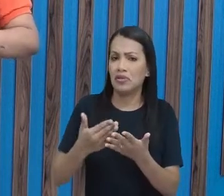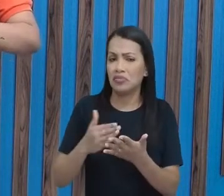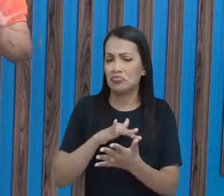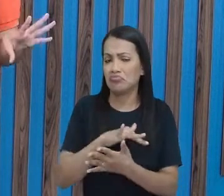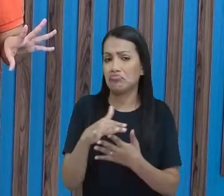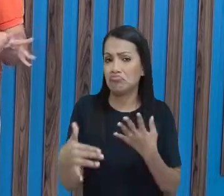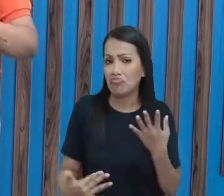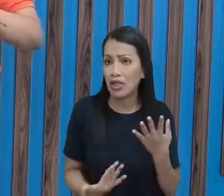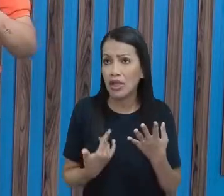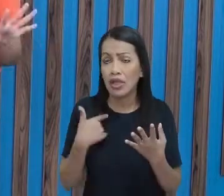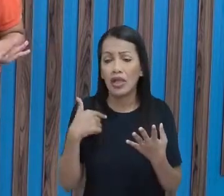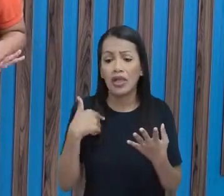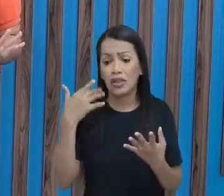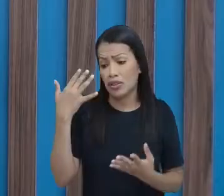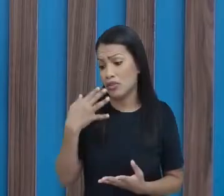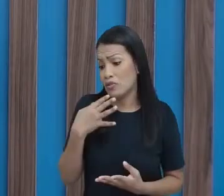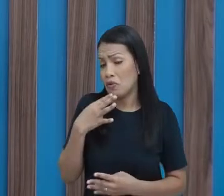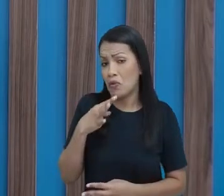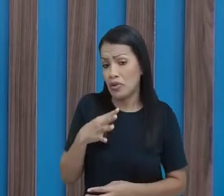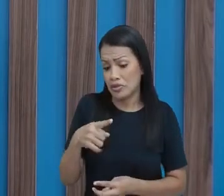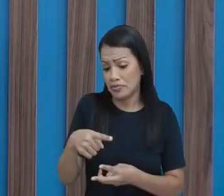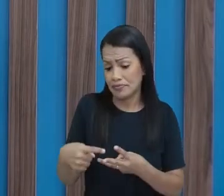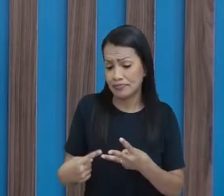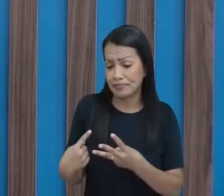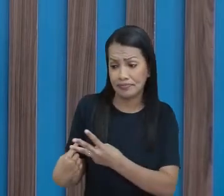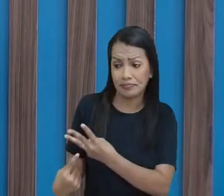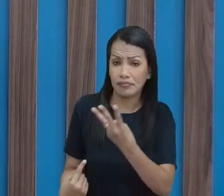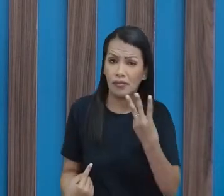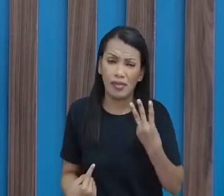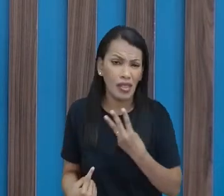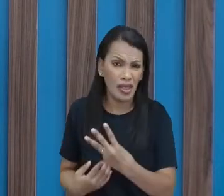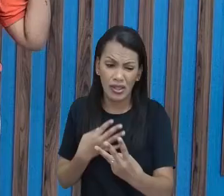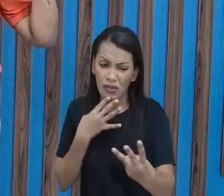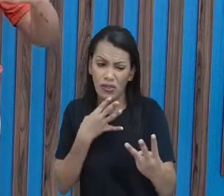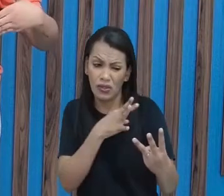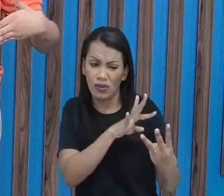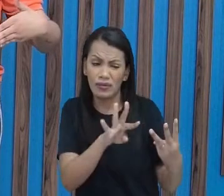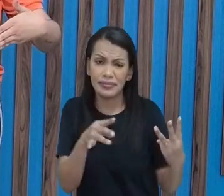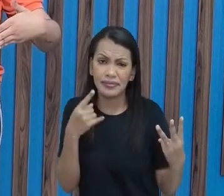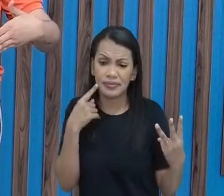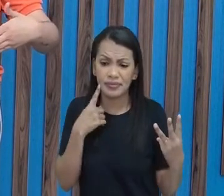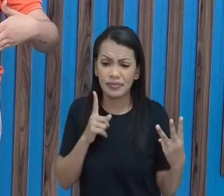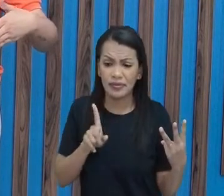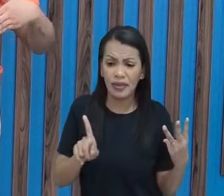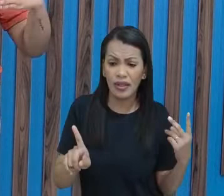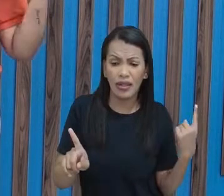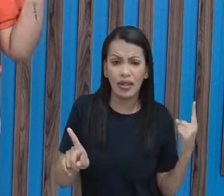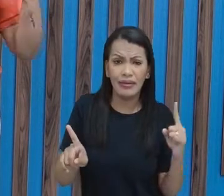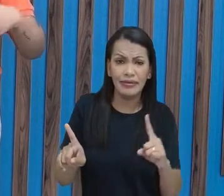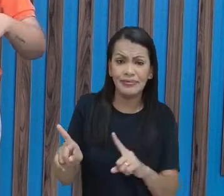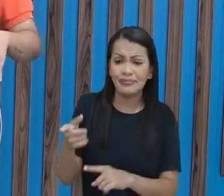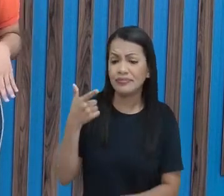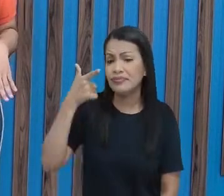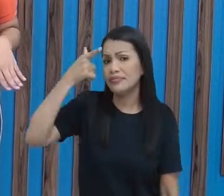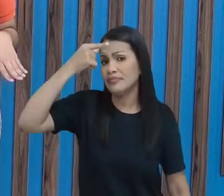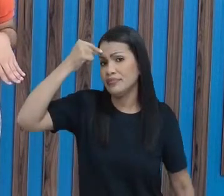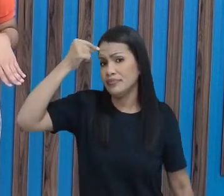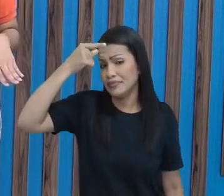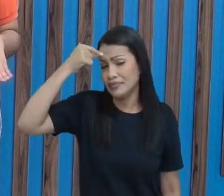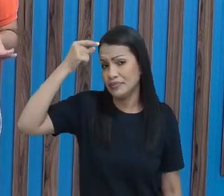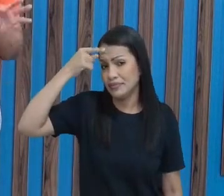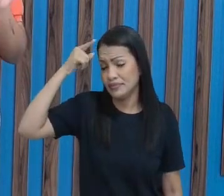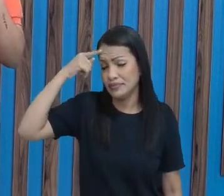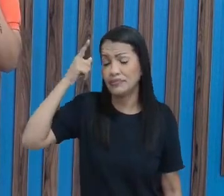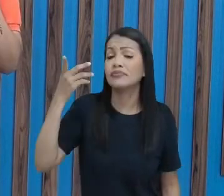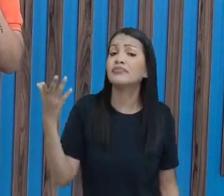A gente não se conhece, a gente nunca se viu na vida. E aí a gente vai para a faculdade, vai para a mesma faculdade.